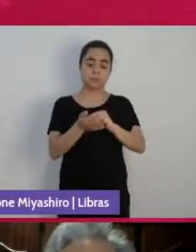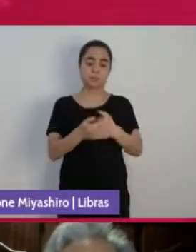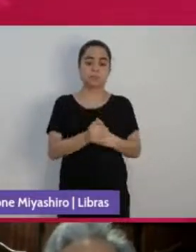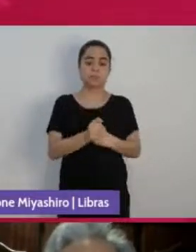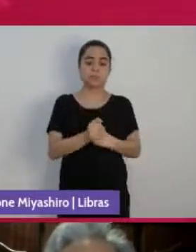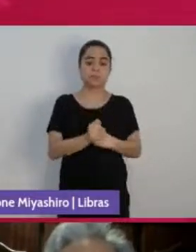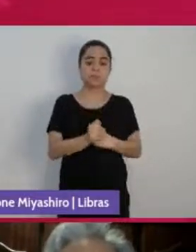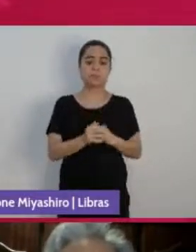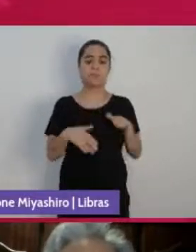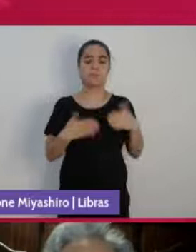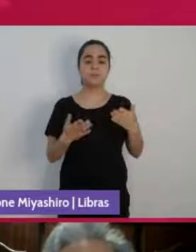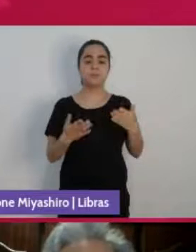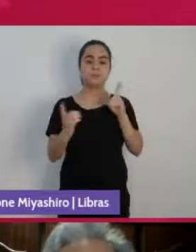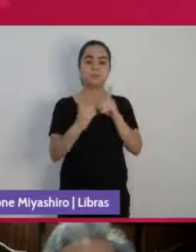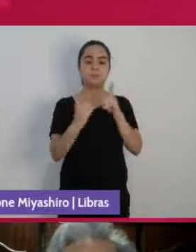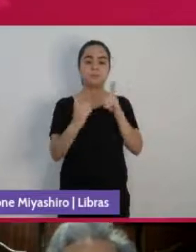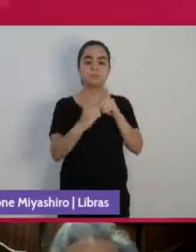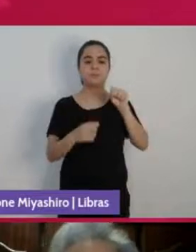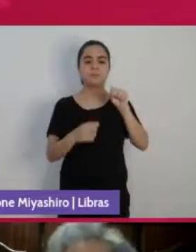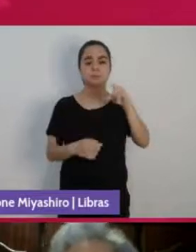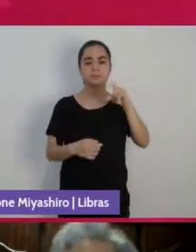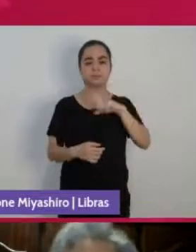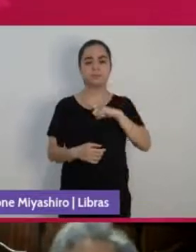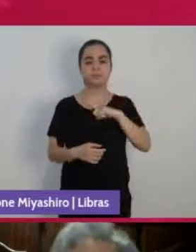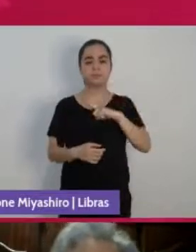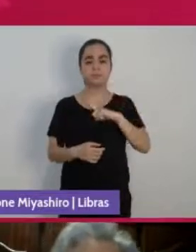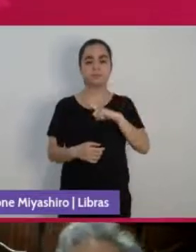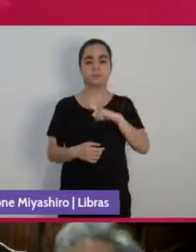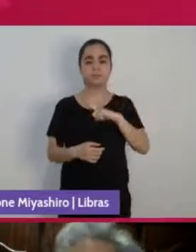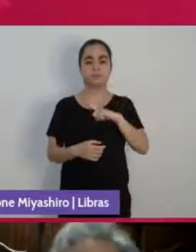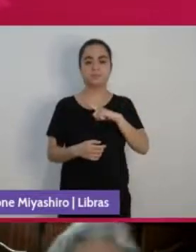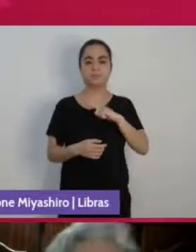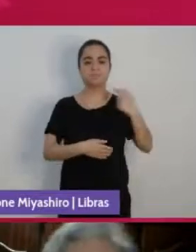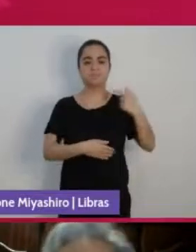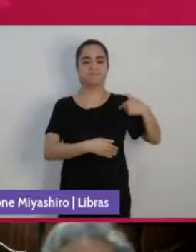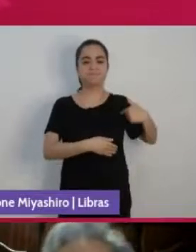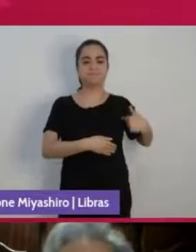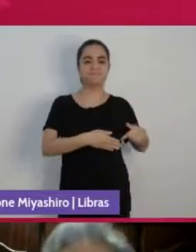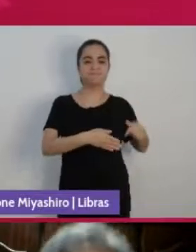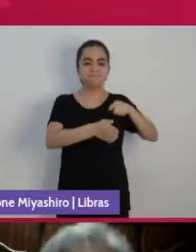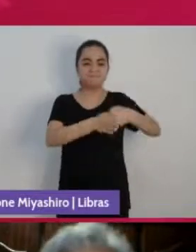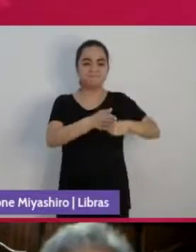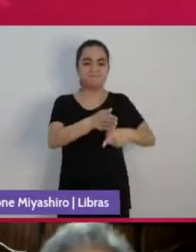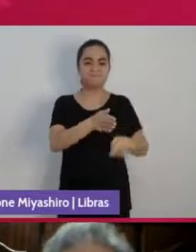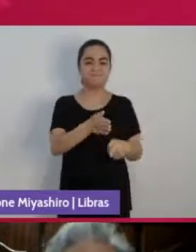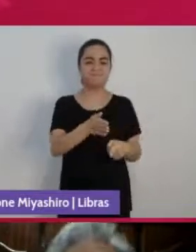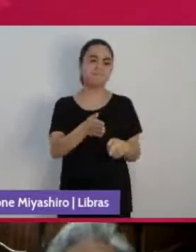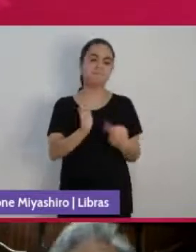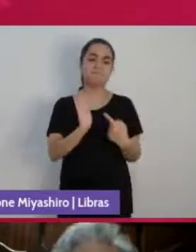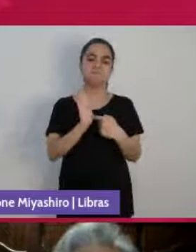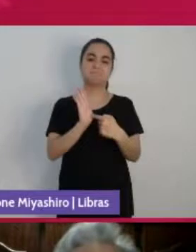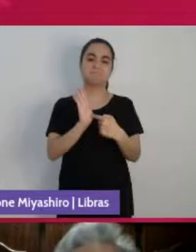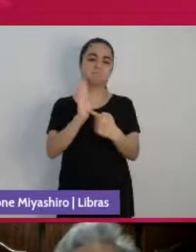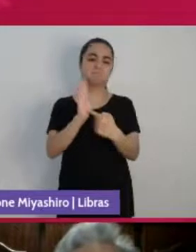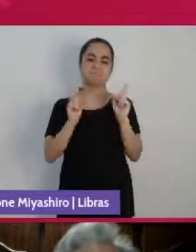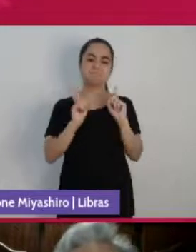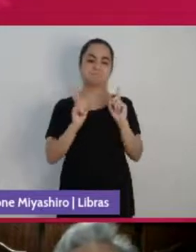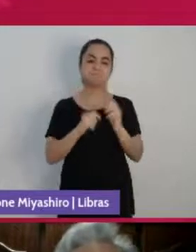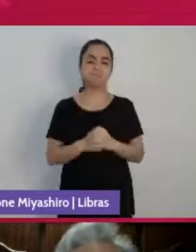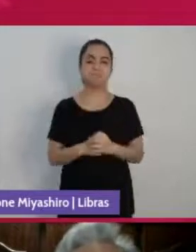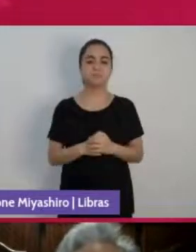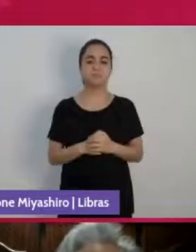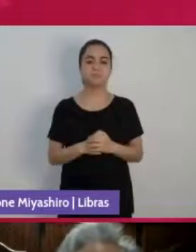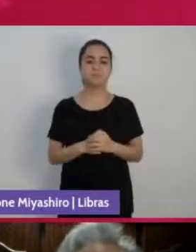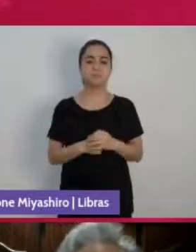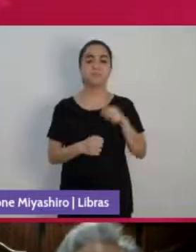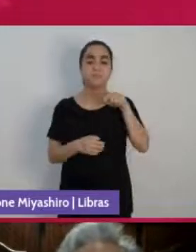essa paciente tiver alguma coisa nos planos profundos da mama, não vai aparecer. Essa daqui eu posso dizer que